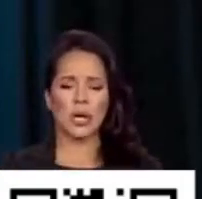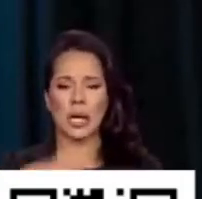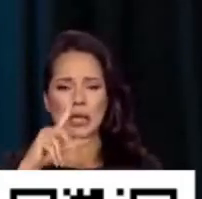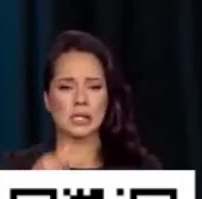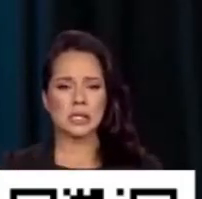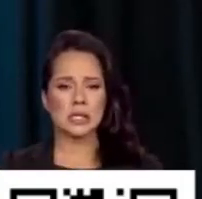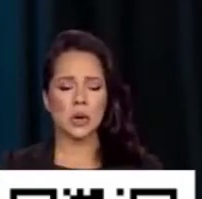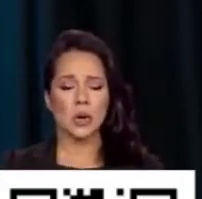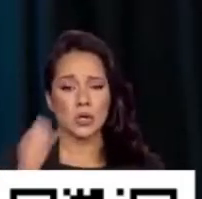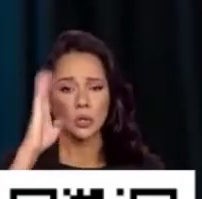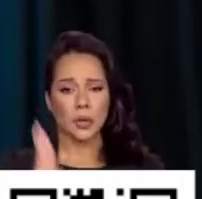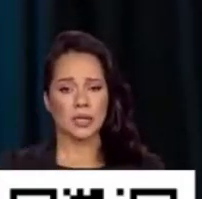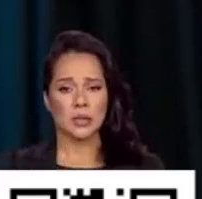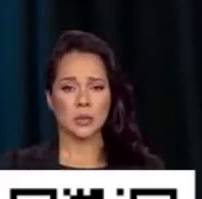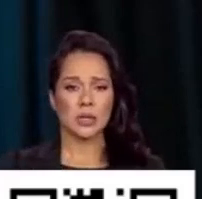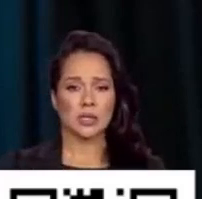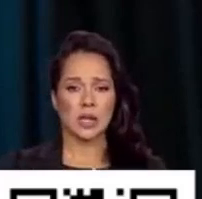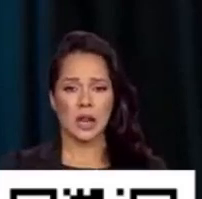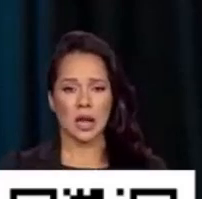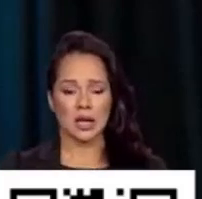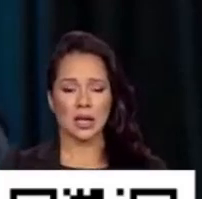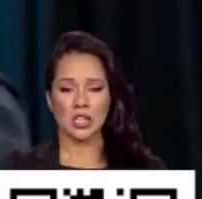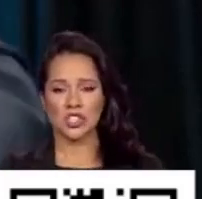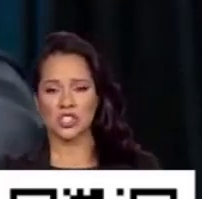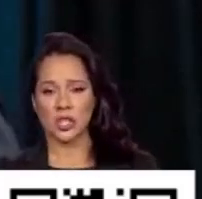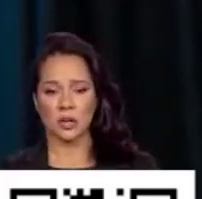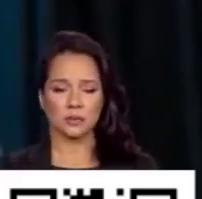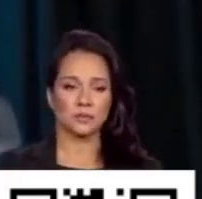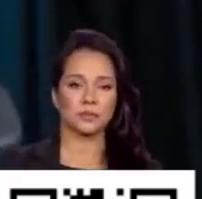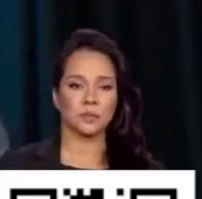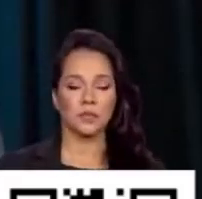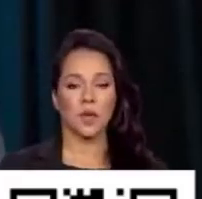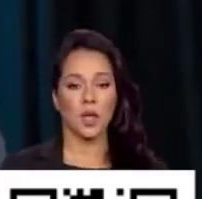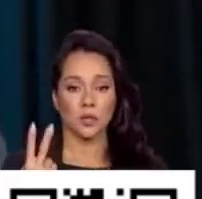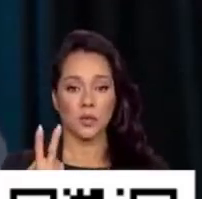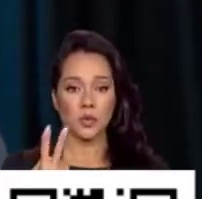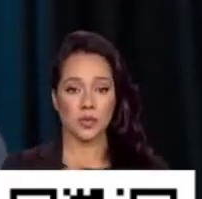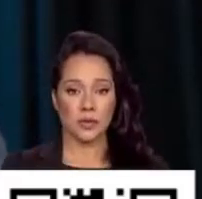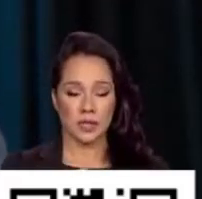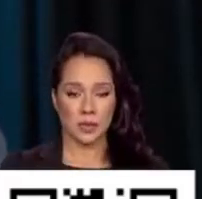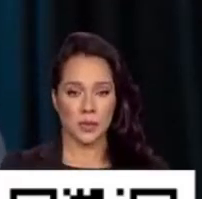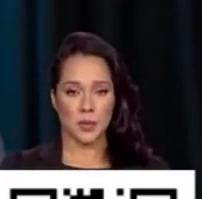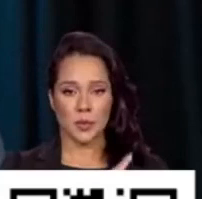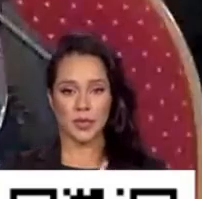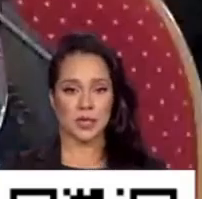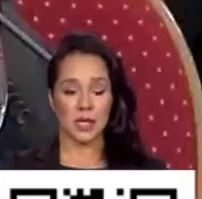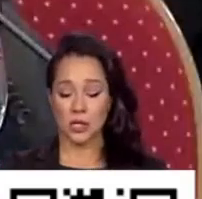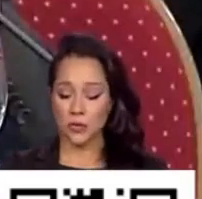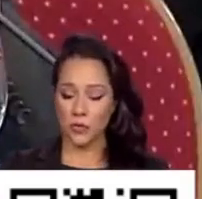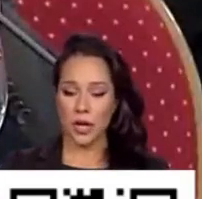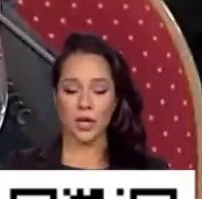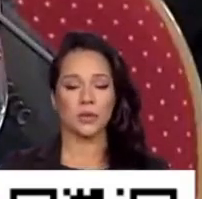narcotráfico né dos Estados Unidos pedem quem for nessa informação de onde está o maduro ganha